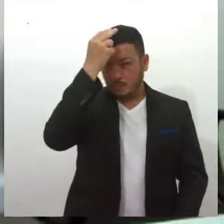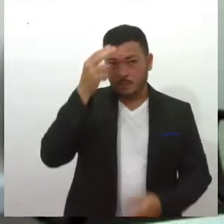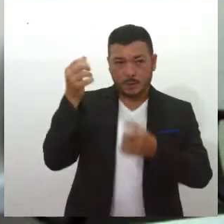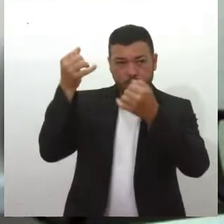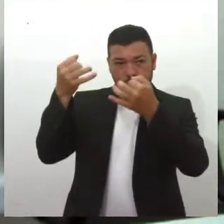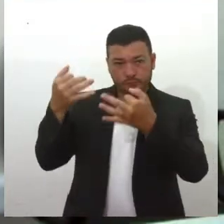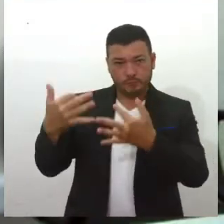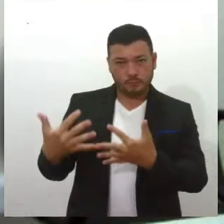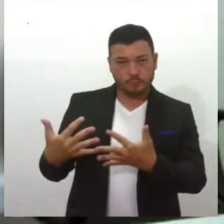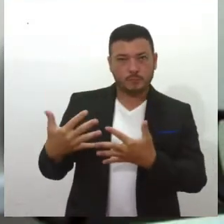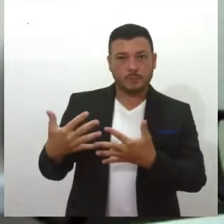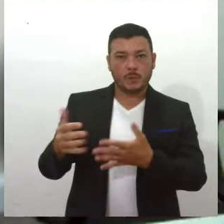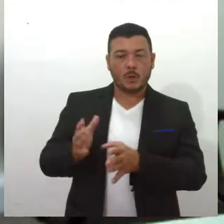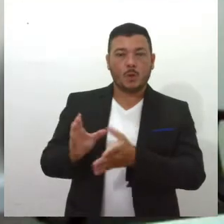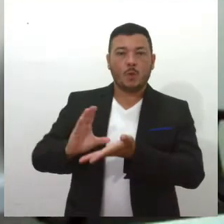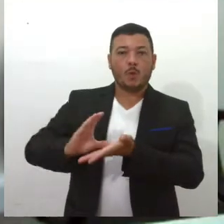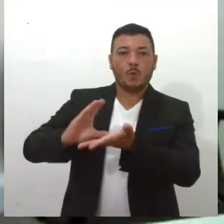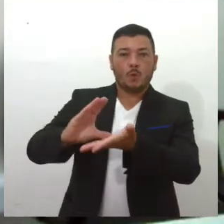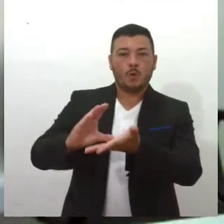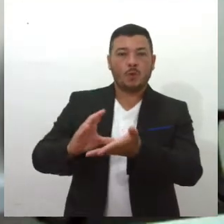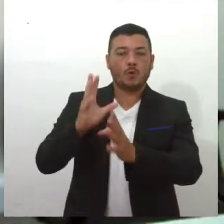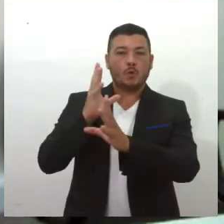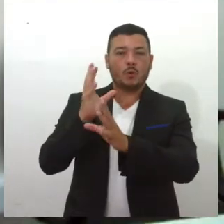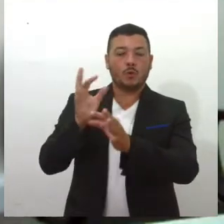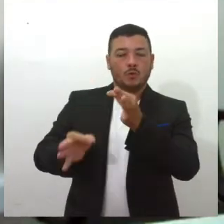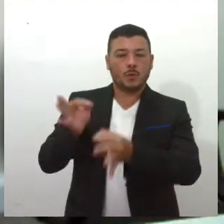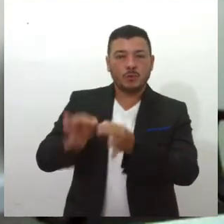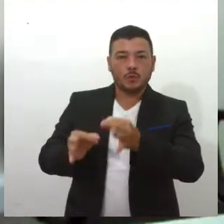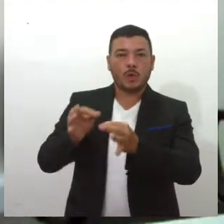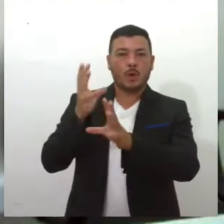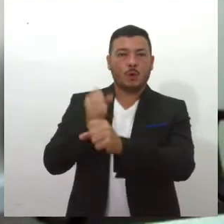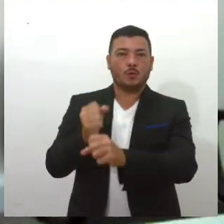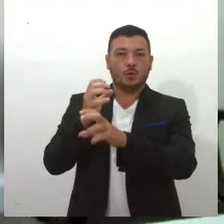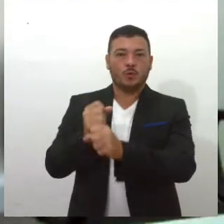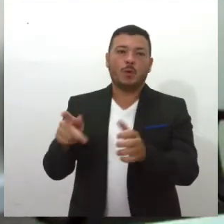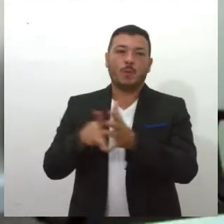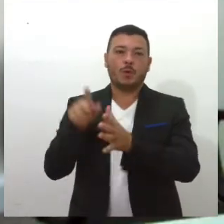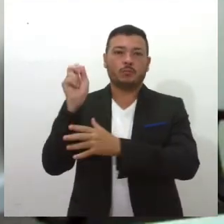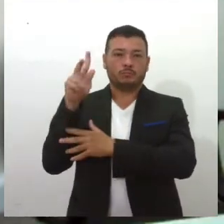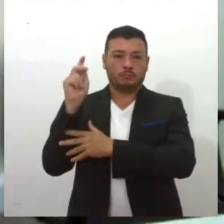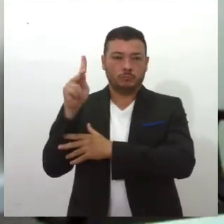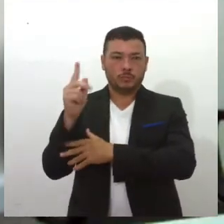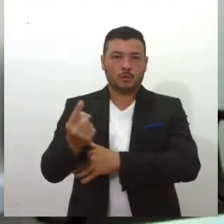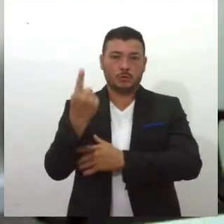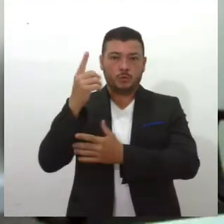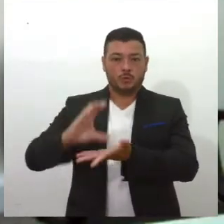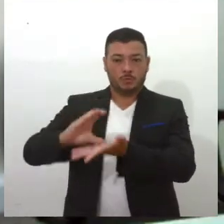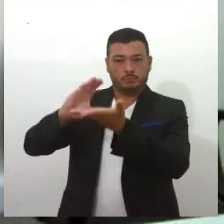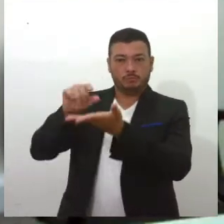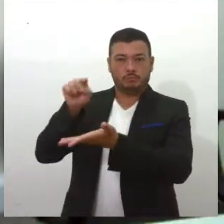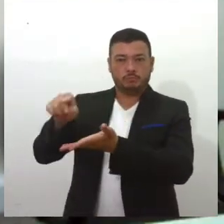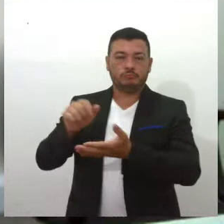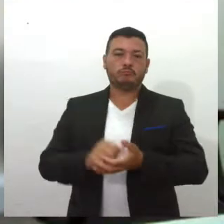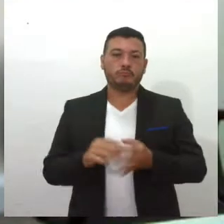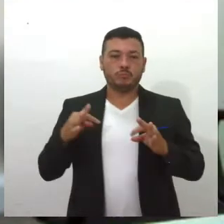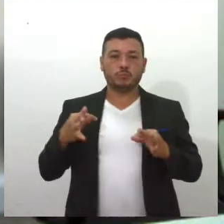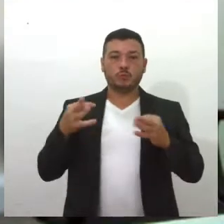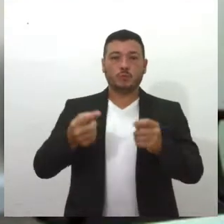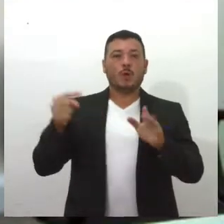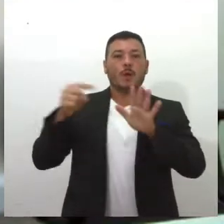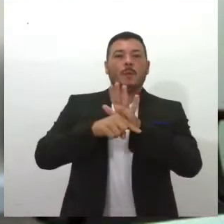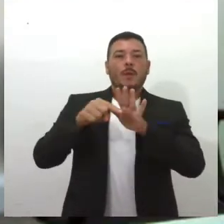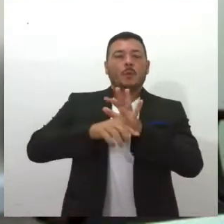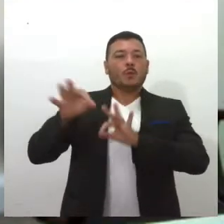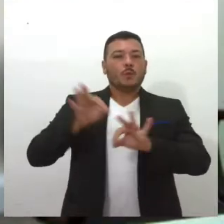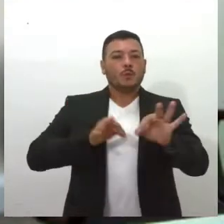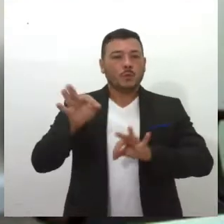ser conselheiro no Tribunal de Contas devido à aposentadoria de um dos conselheiros, né? Toda essa sabatina será